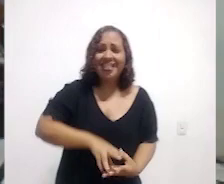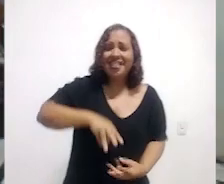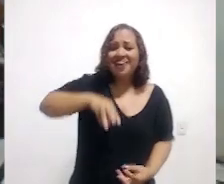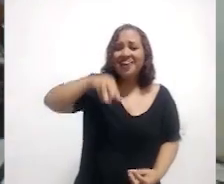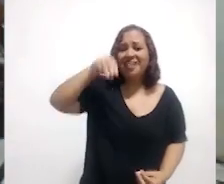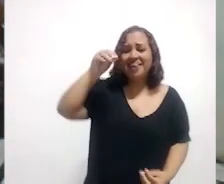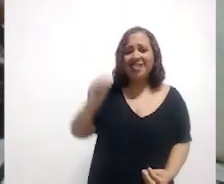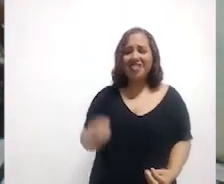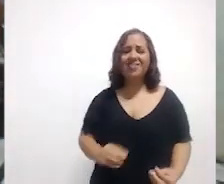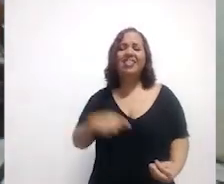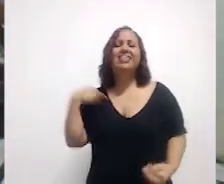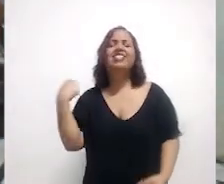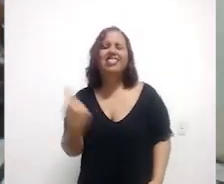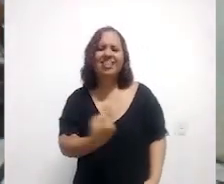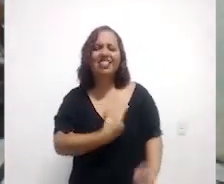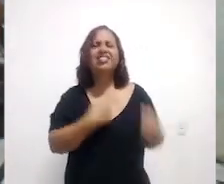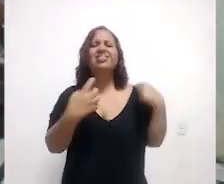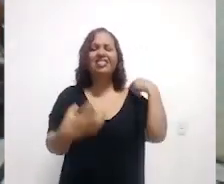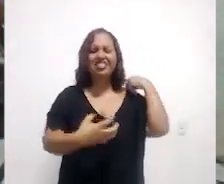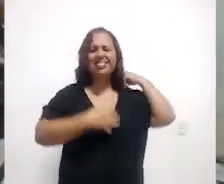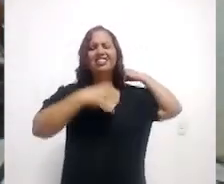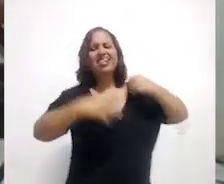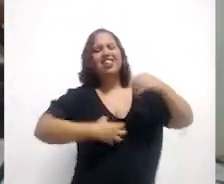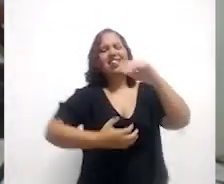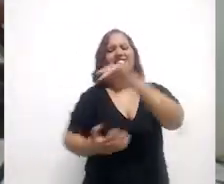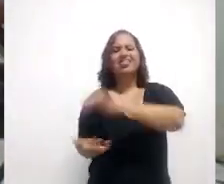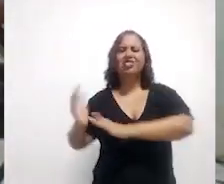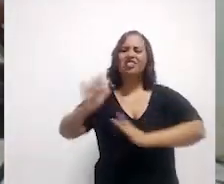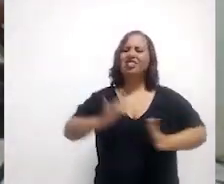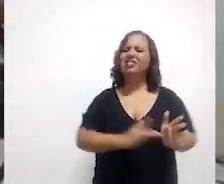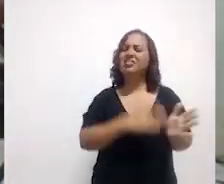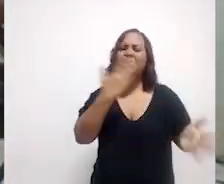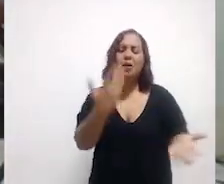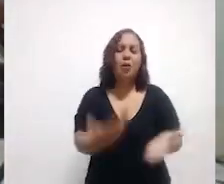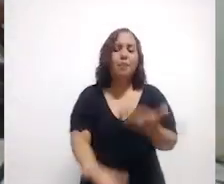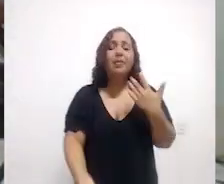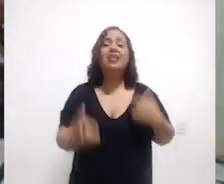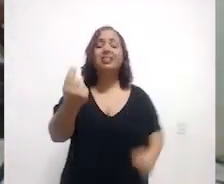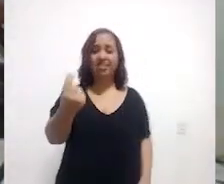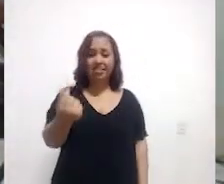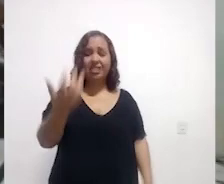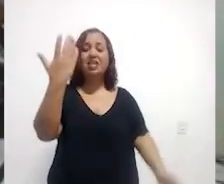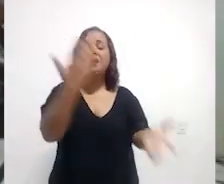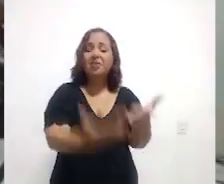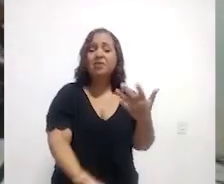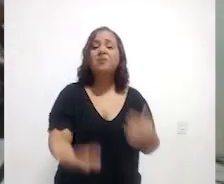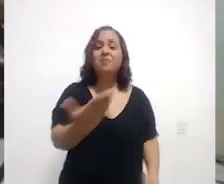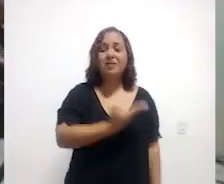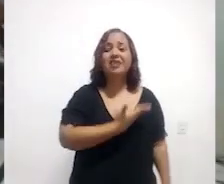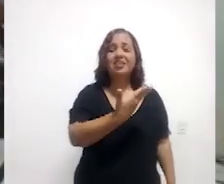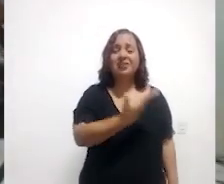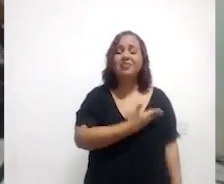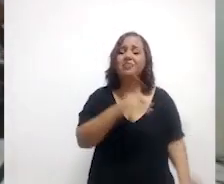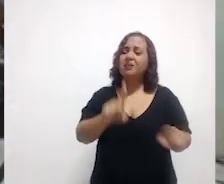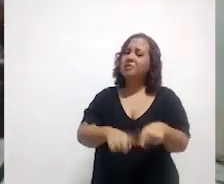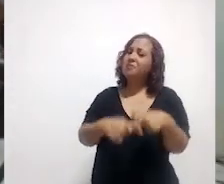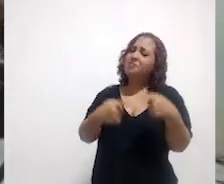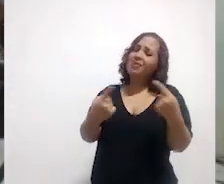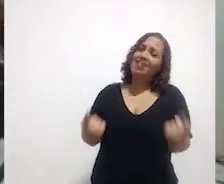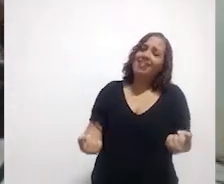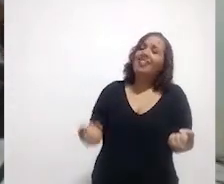na alma e a gente sente. Jesus, que eu perca dinheiro e perca amigos, só não quero perder